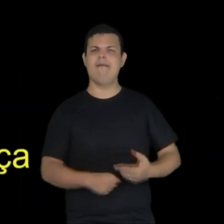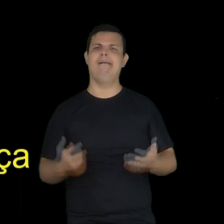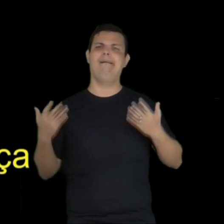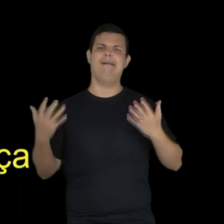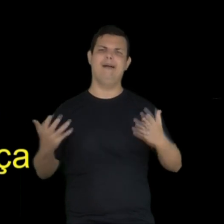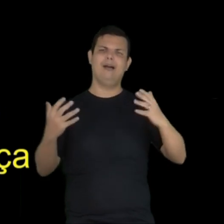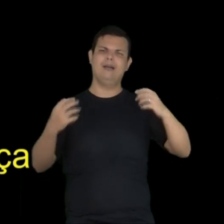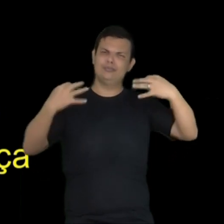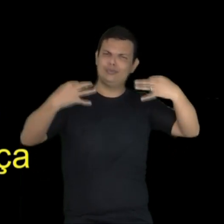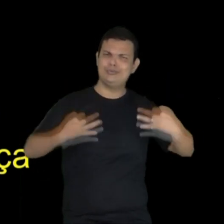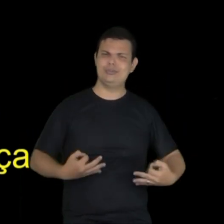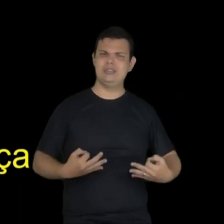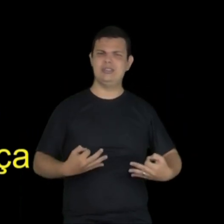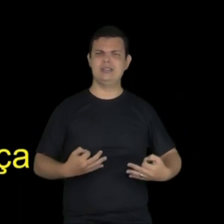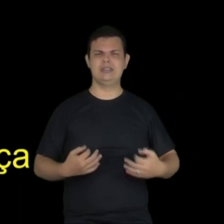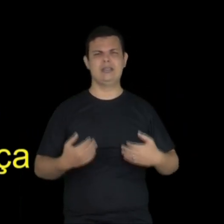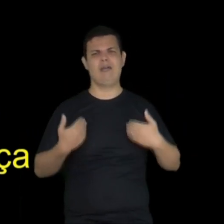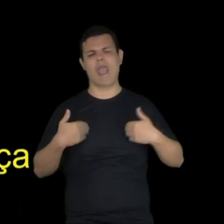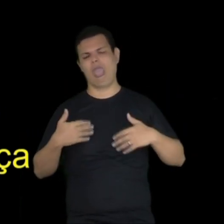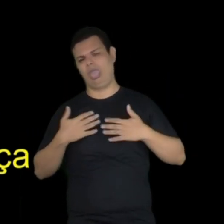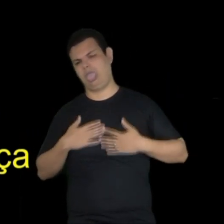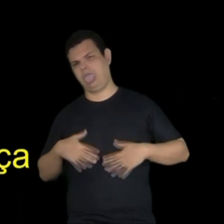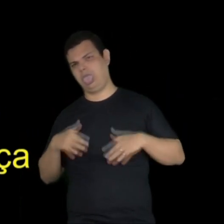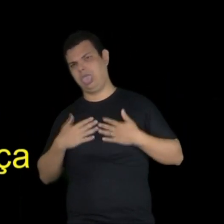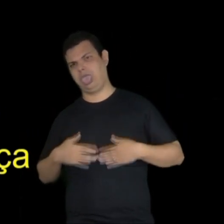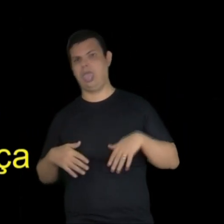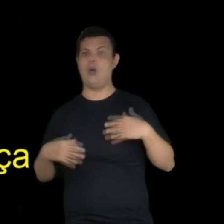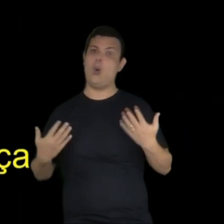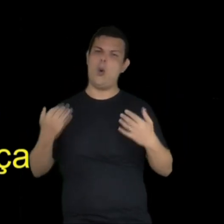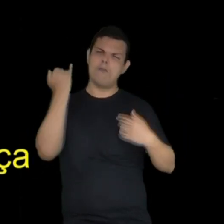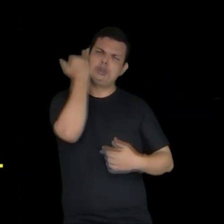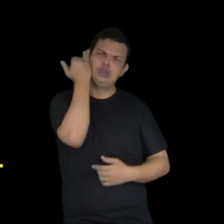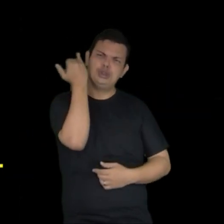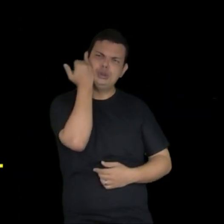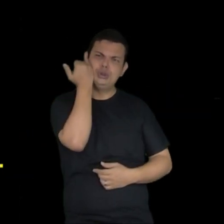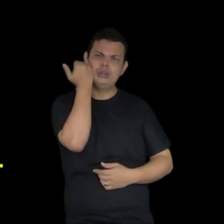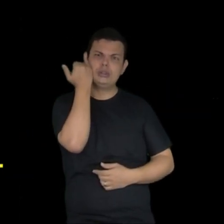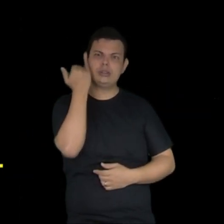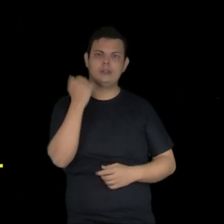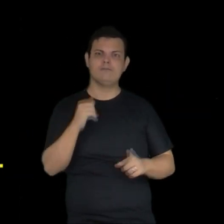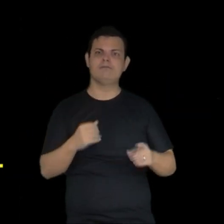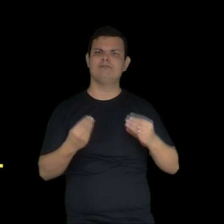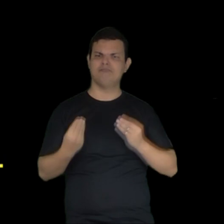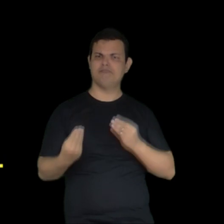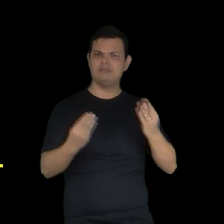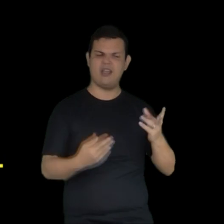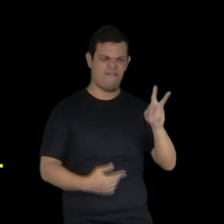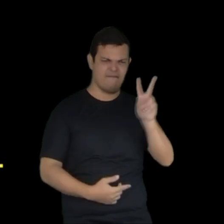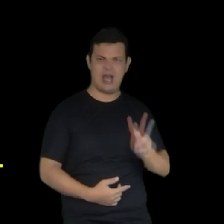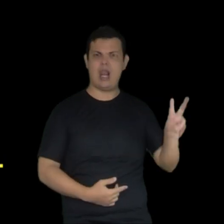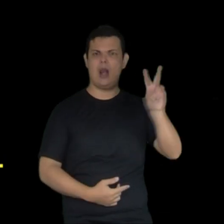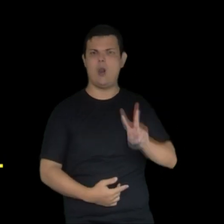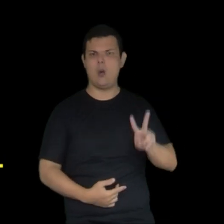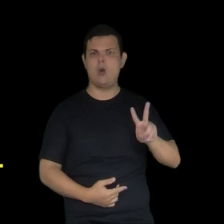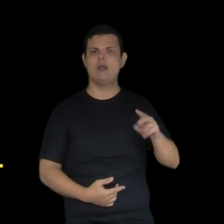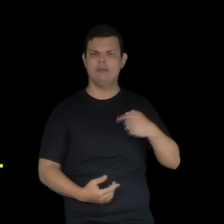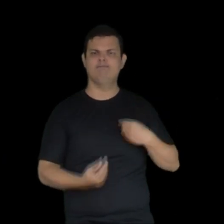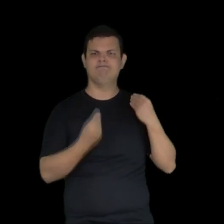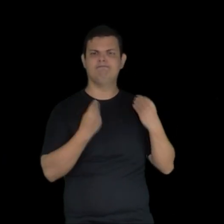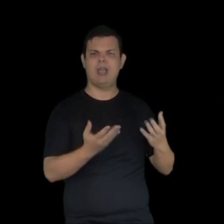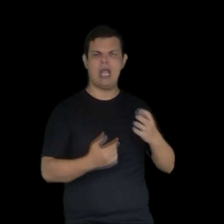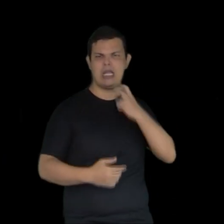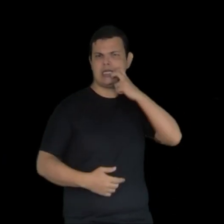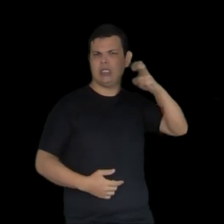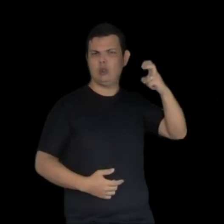se fizessem justiça sem corpo mole ou preguiça. Lhe dando real valor, eu daria um grande